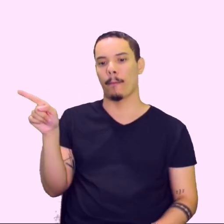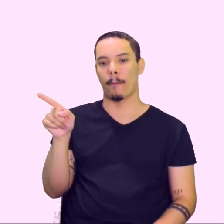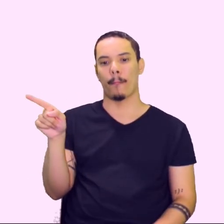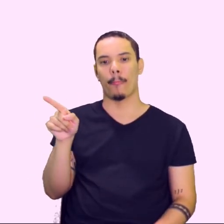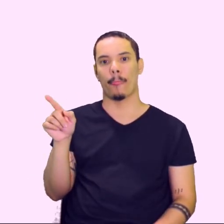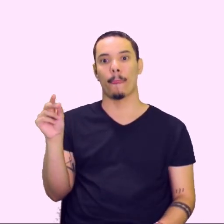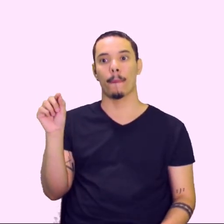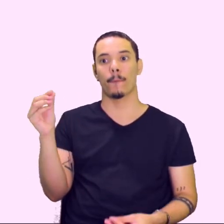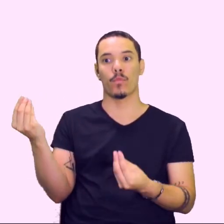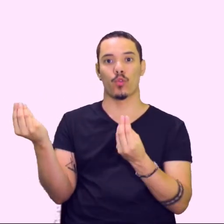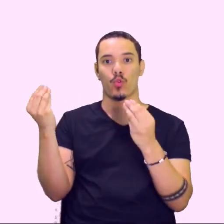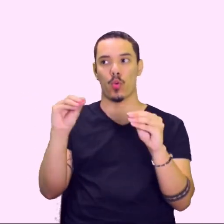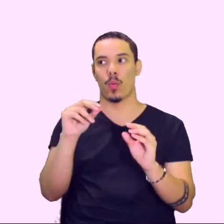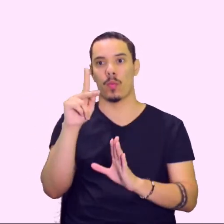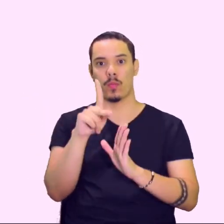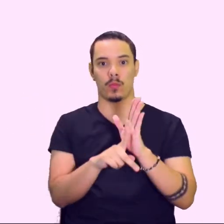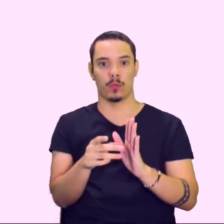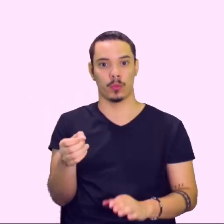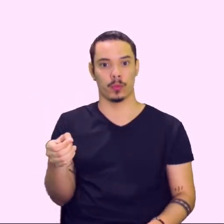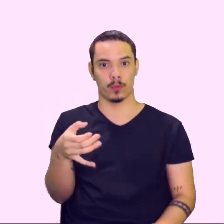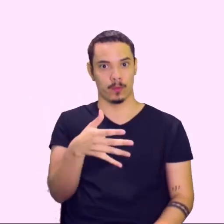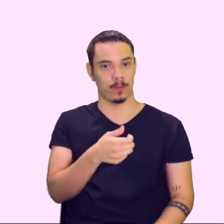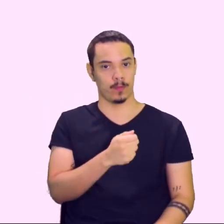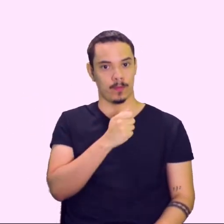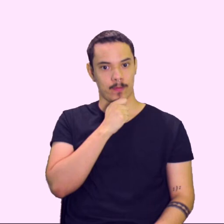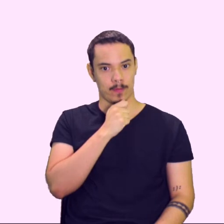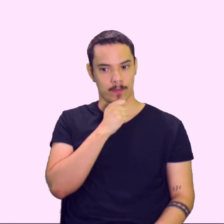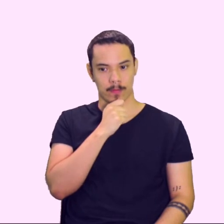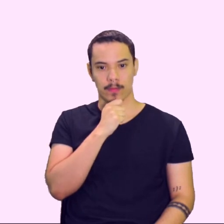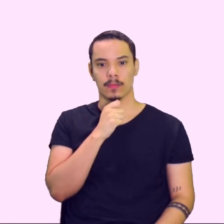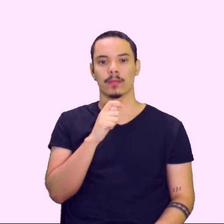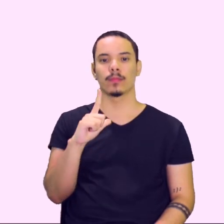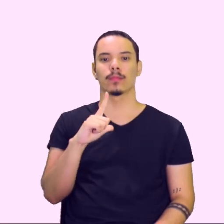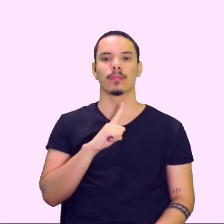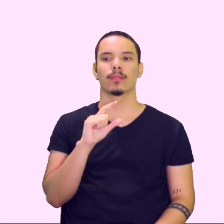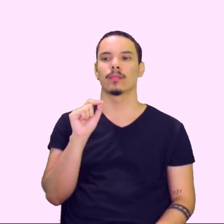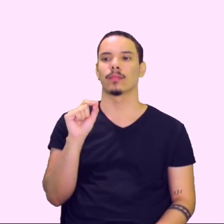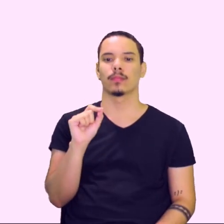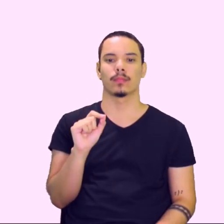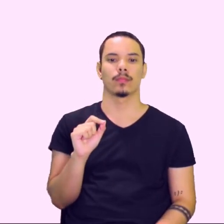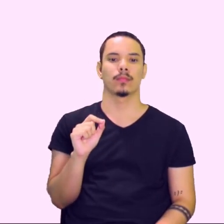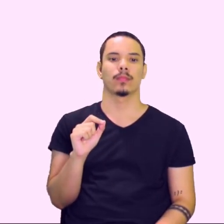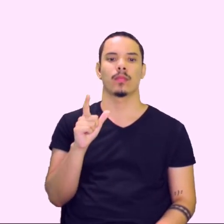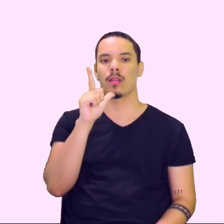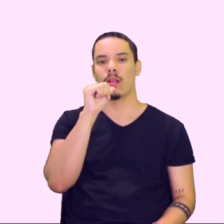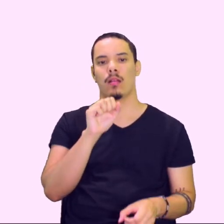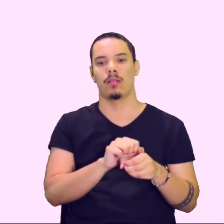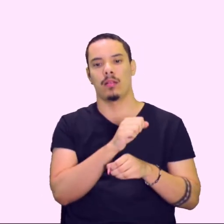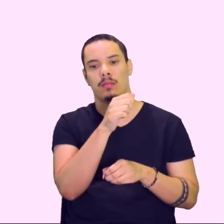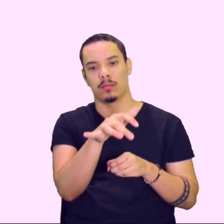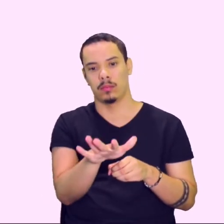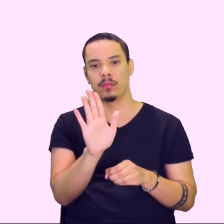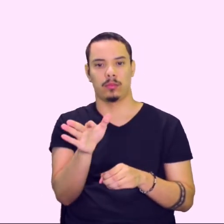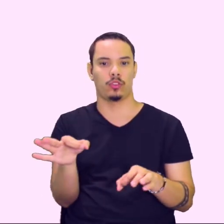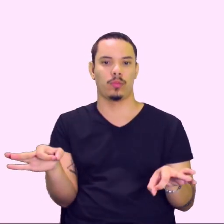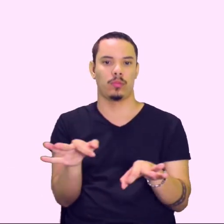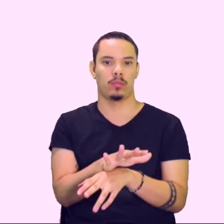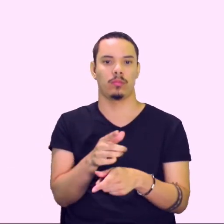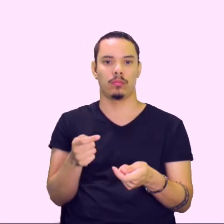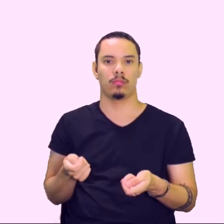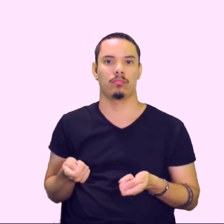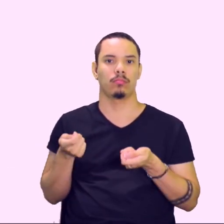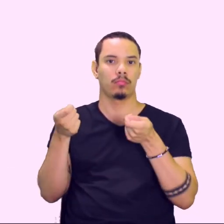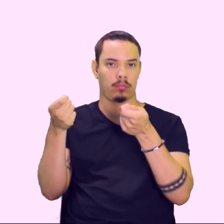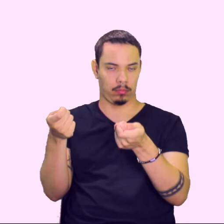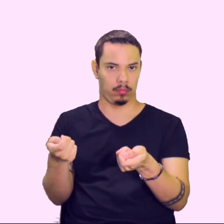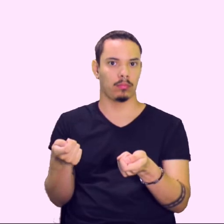quando o projeto foi implantado. Por exemplo, a gente tem esse terminal hidroviário do Porto Velho e Cainágua, que já foi entregue, né? A gente tem aquelas estruturas, quem